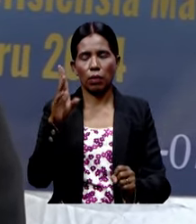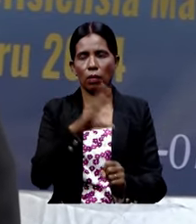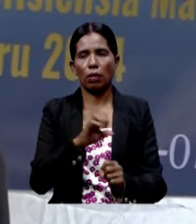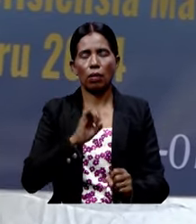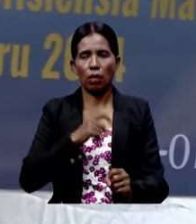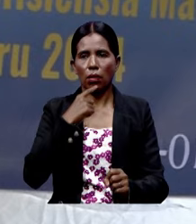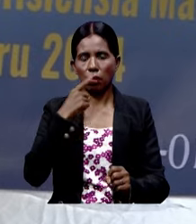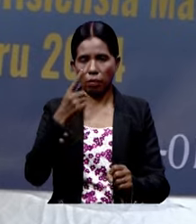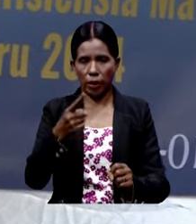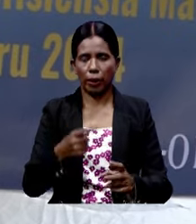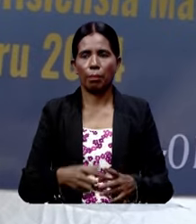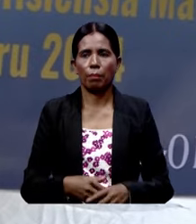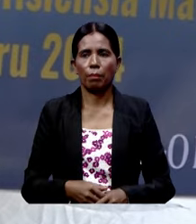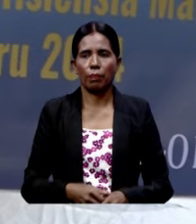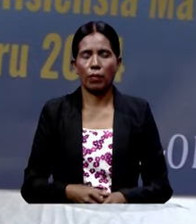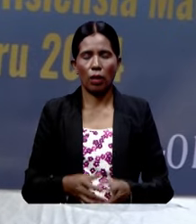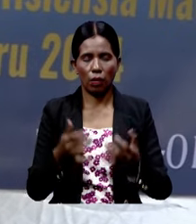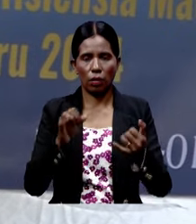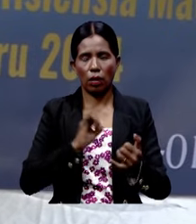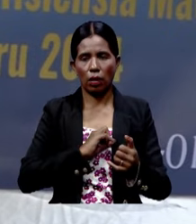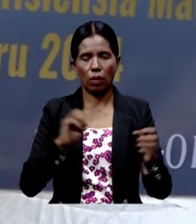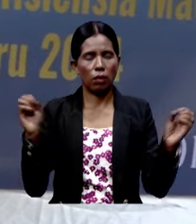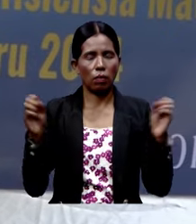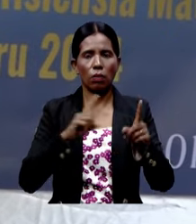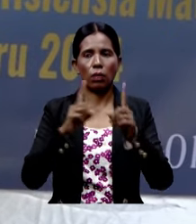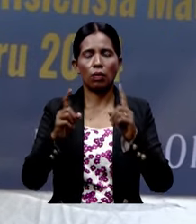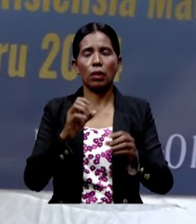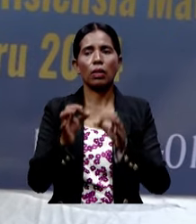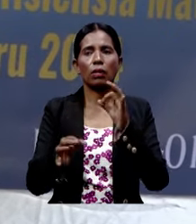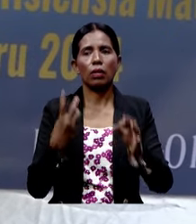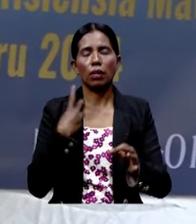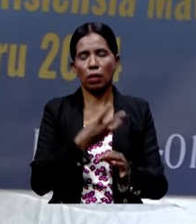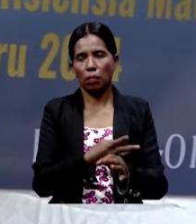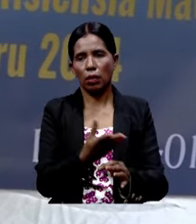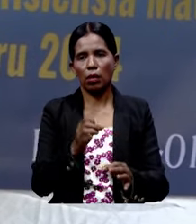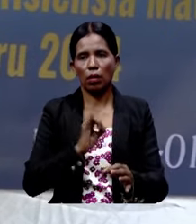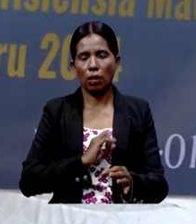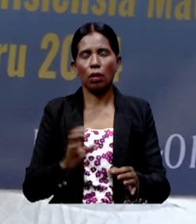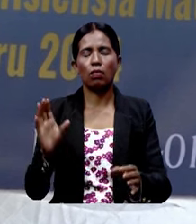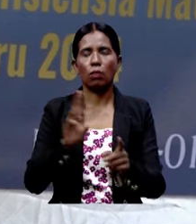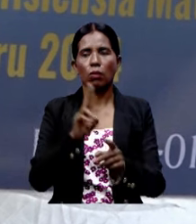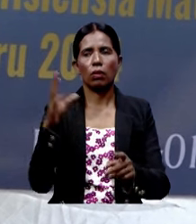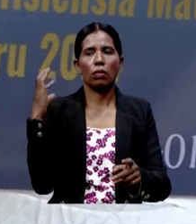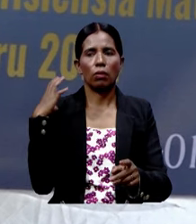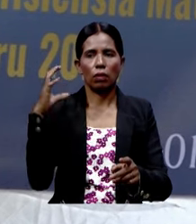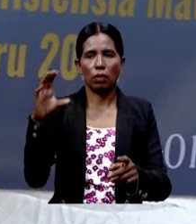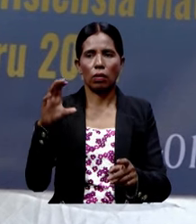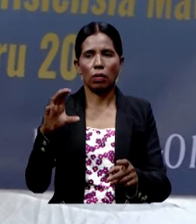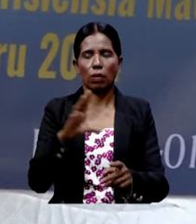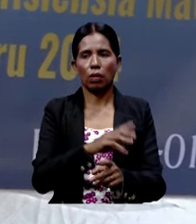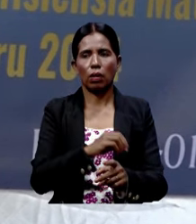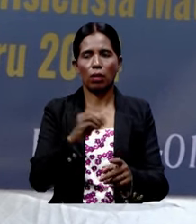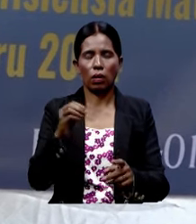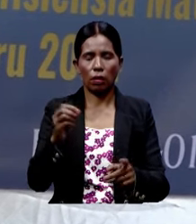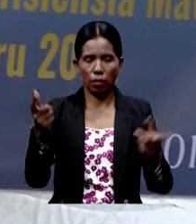ang kedang dadaung ne hau lakwe interven mas quando imi demai sa usa competência fundador ne be mak se aktivo